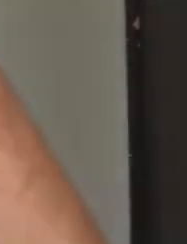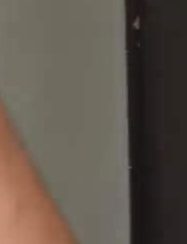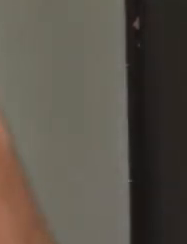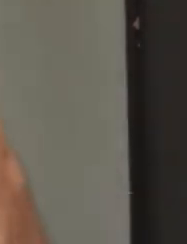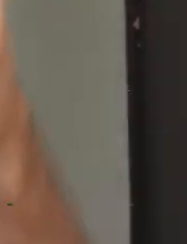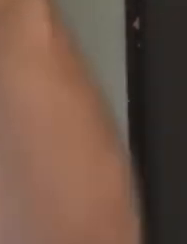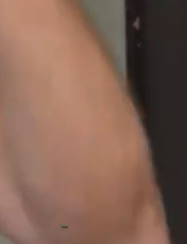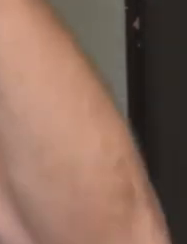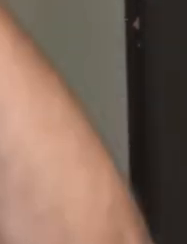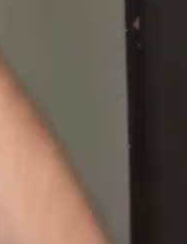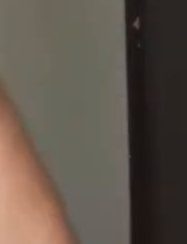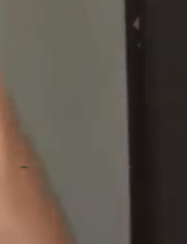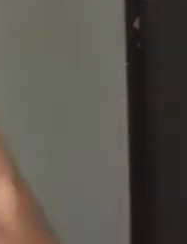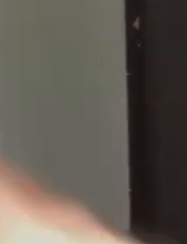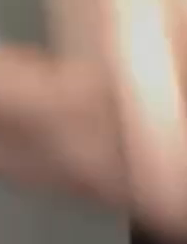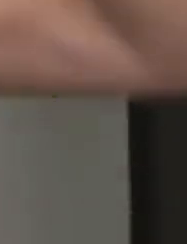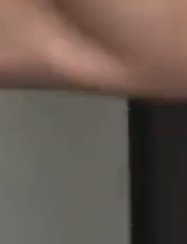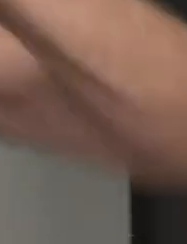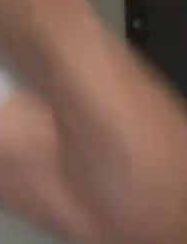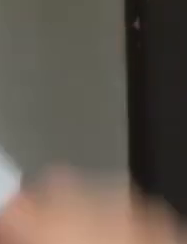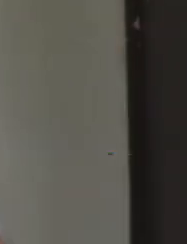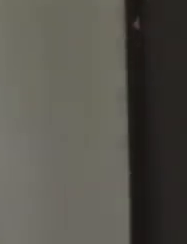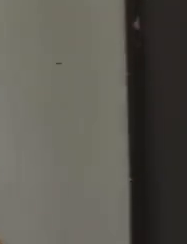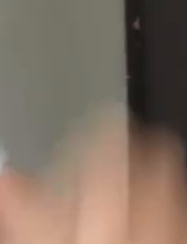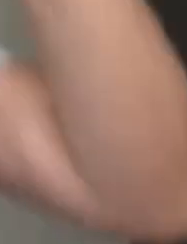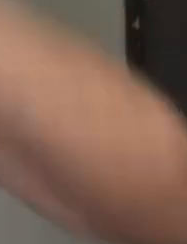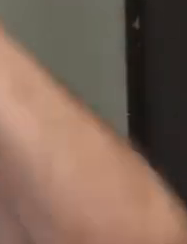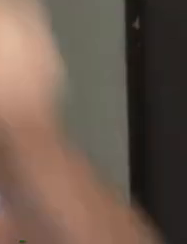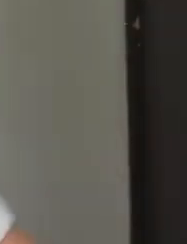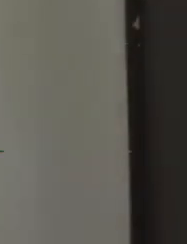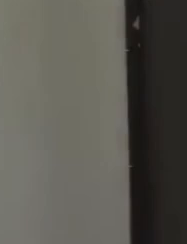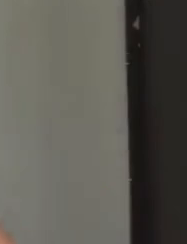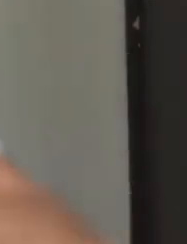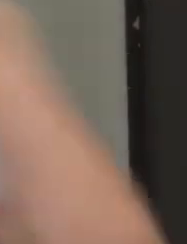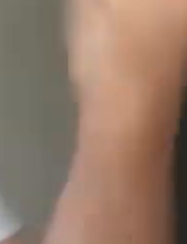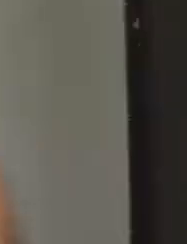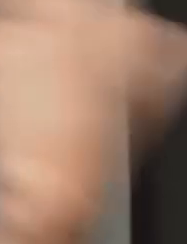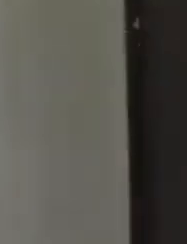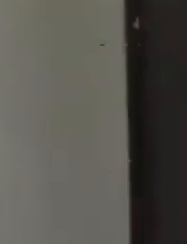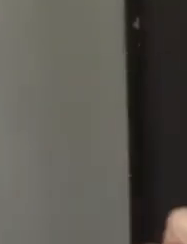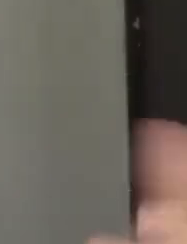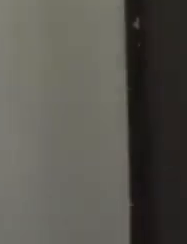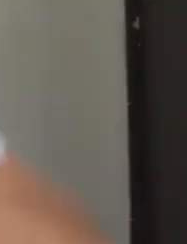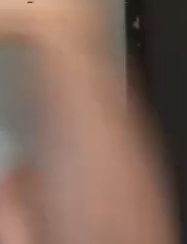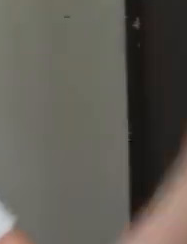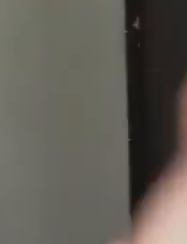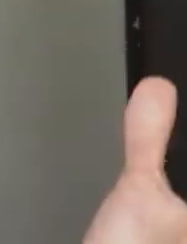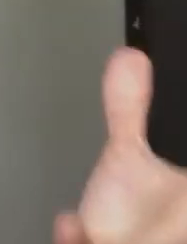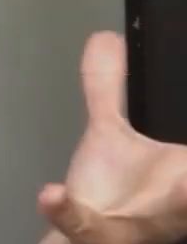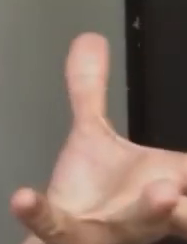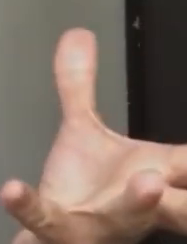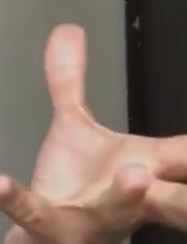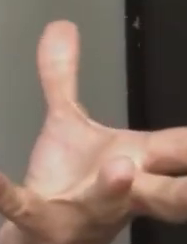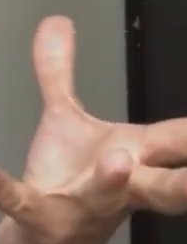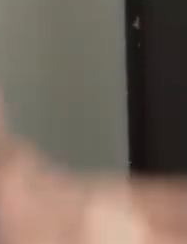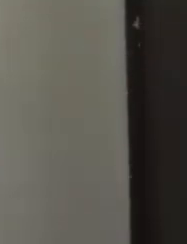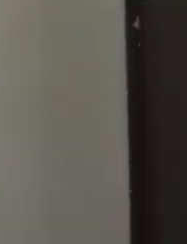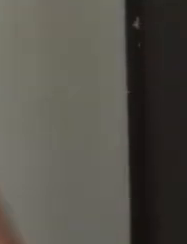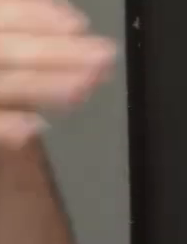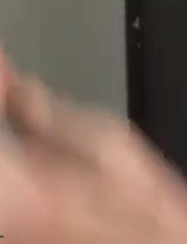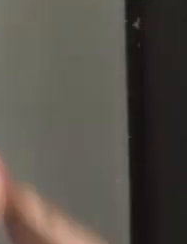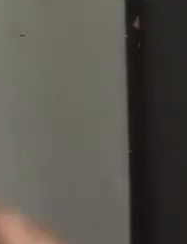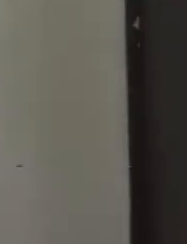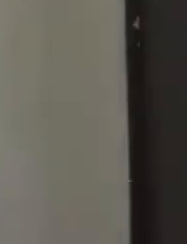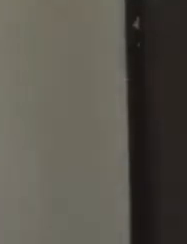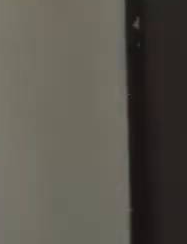racista, reacionário e pró-nazista no Rio Grande do Sul, em Santa Catarina. Claro que não é geral. Óbvio que não é generalização. Mas